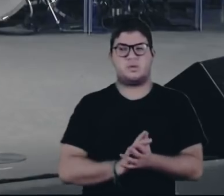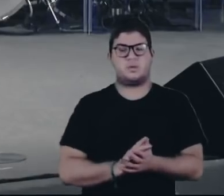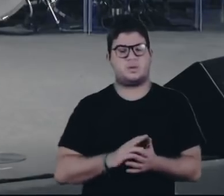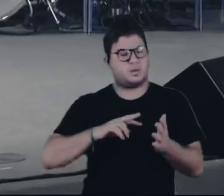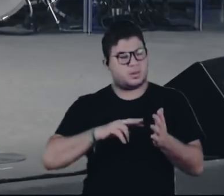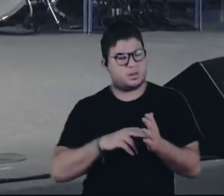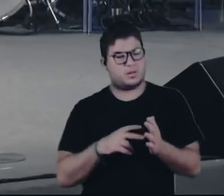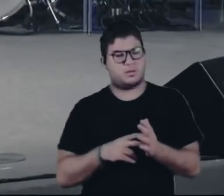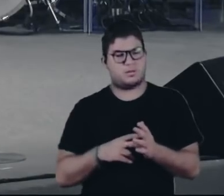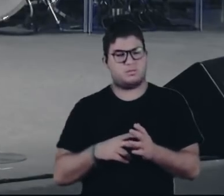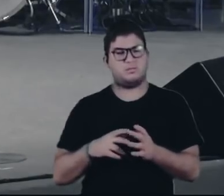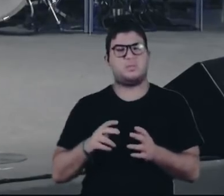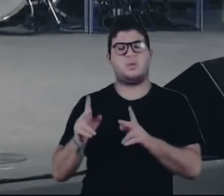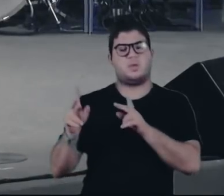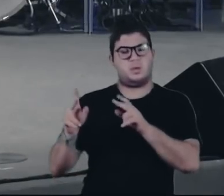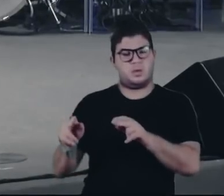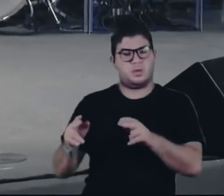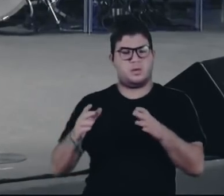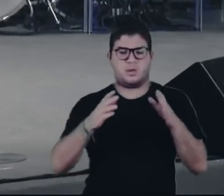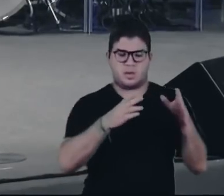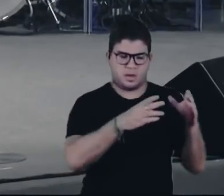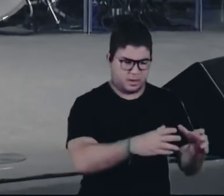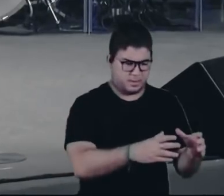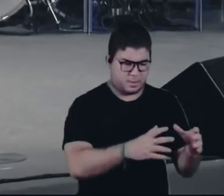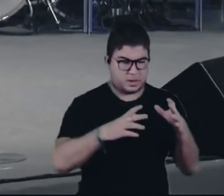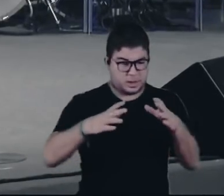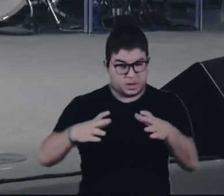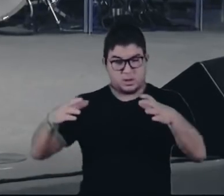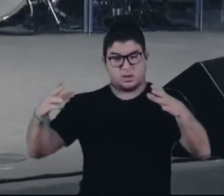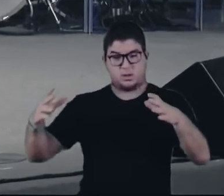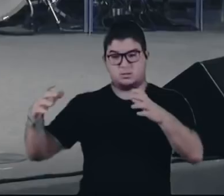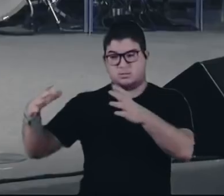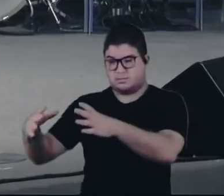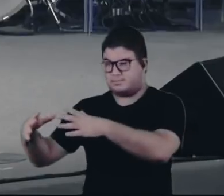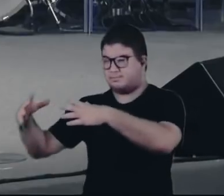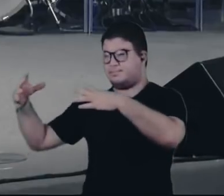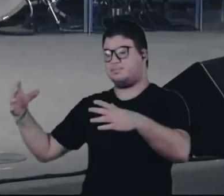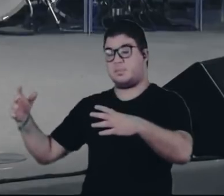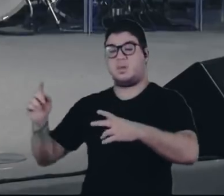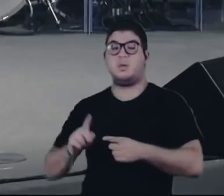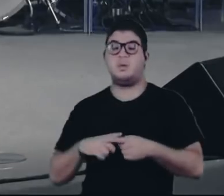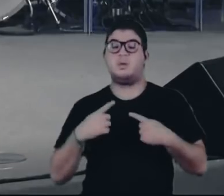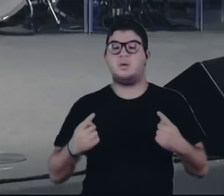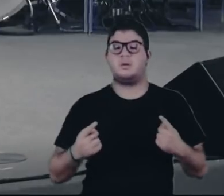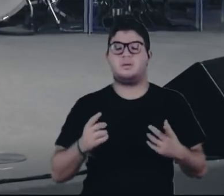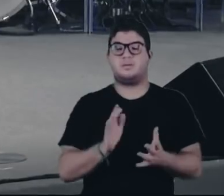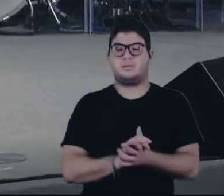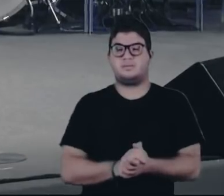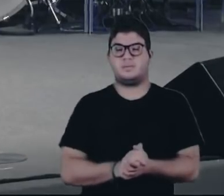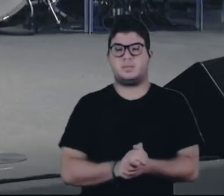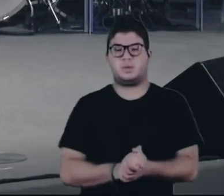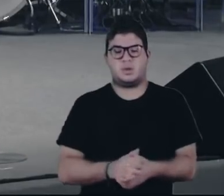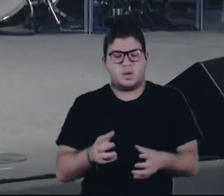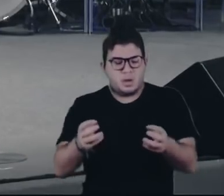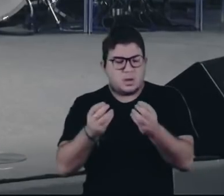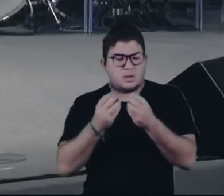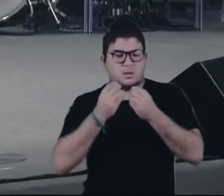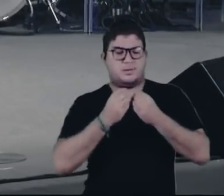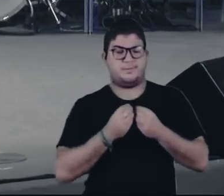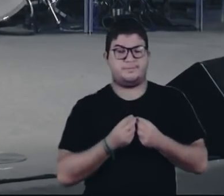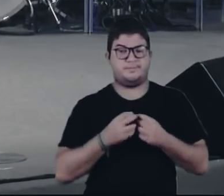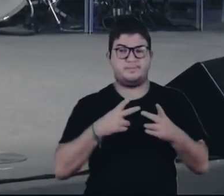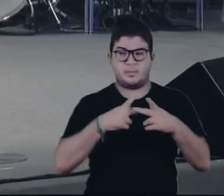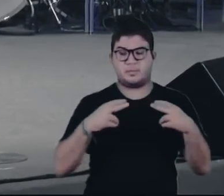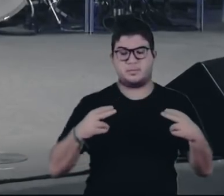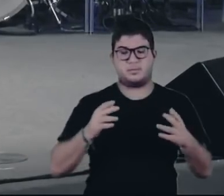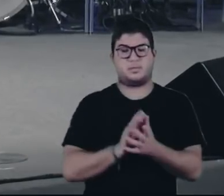tamanho. A pequena é pequena, a média é média, a grande é grande. Mas tem algumas pessoas que são capazes de guardar mais